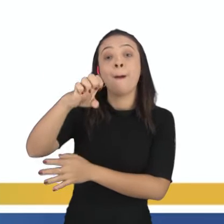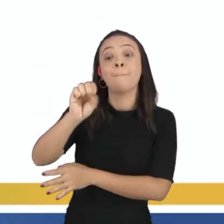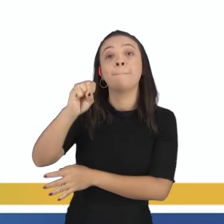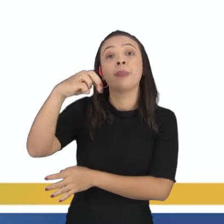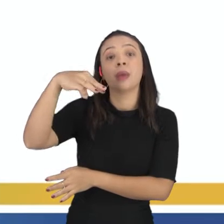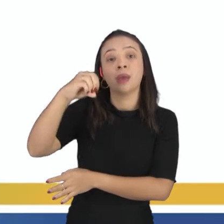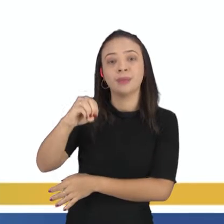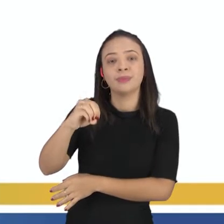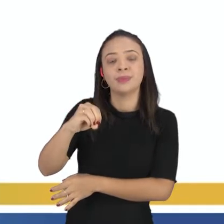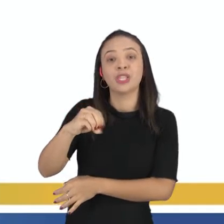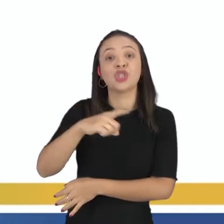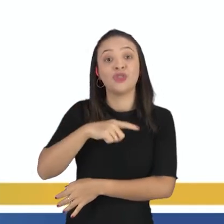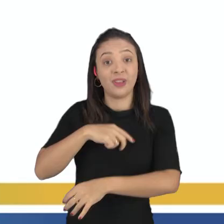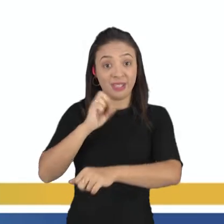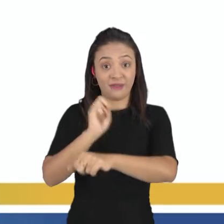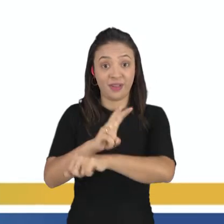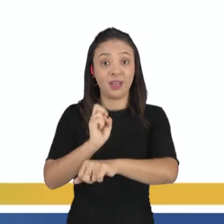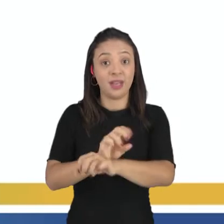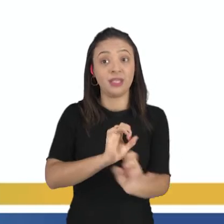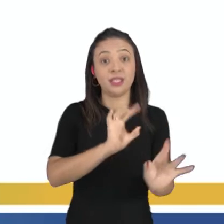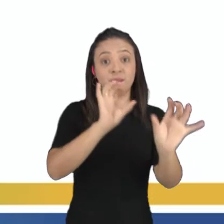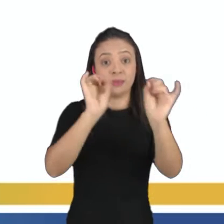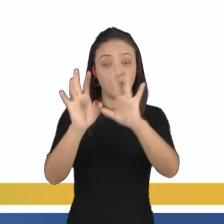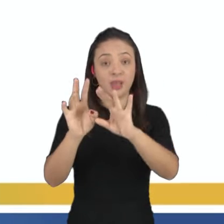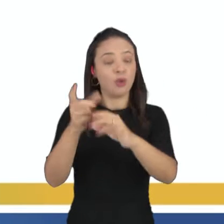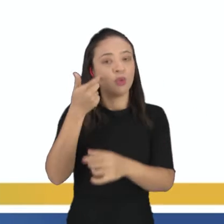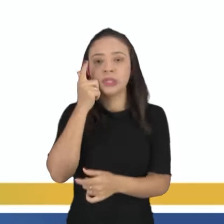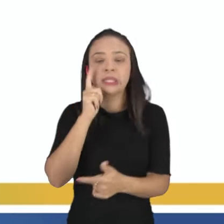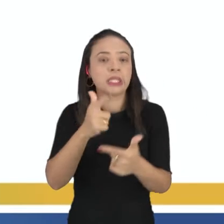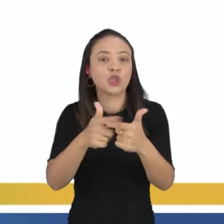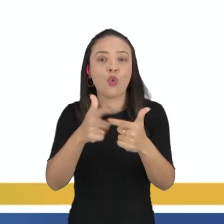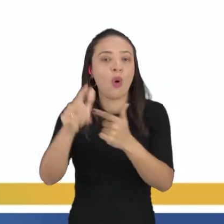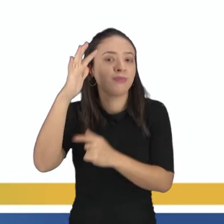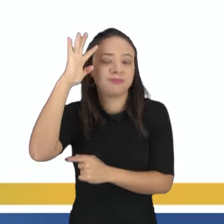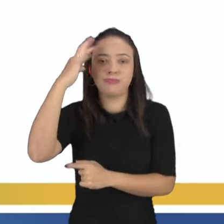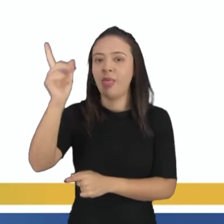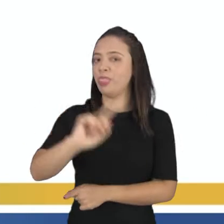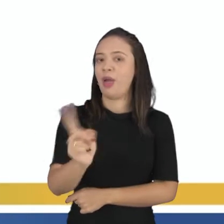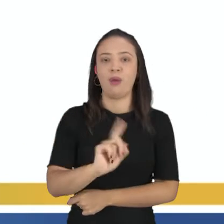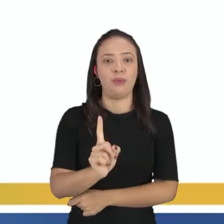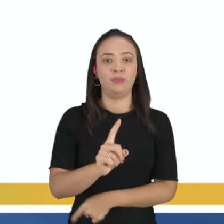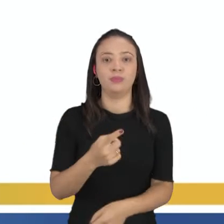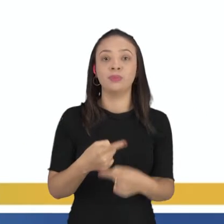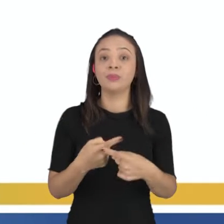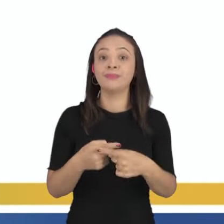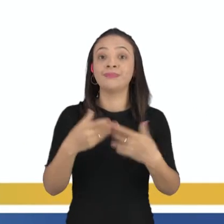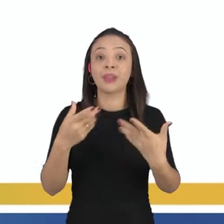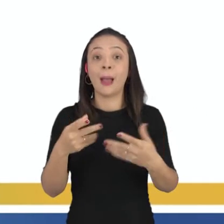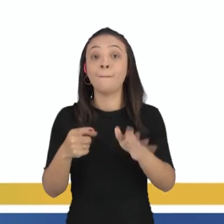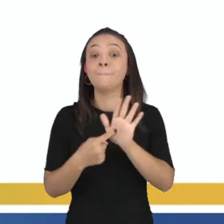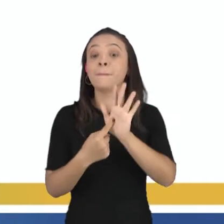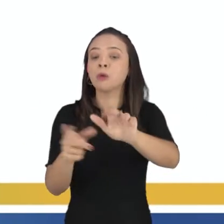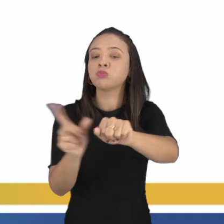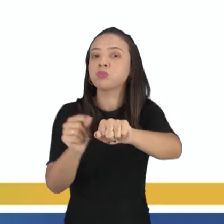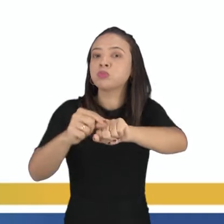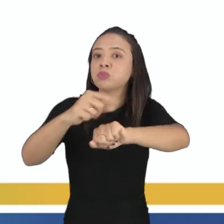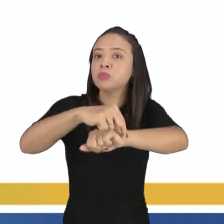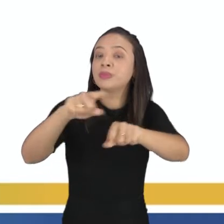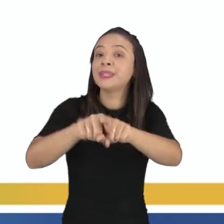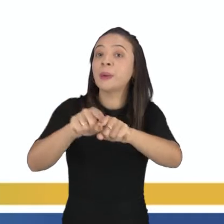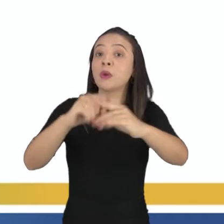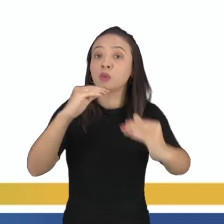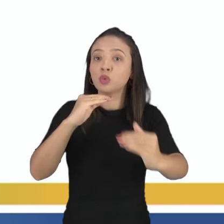fosse facilitado, o problema não seria resolvido. Então ele traz um argumento e logo um